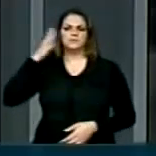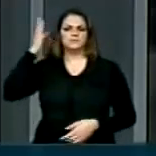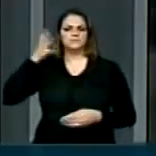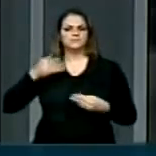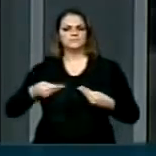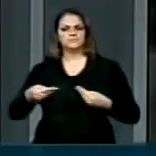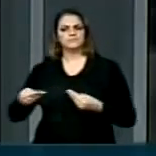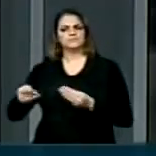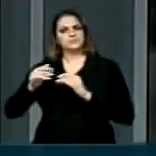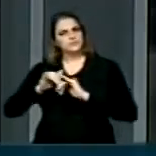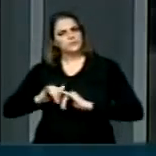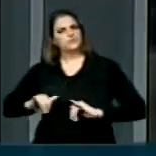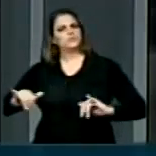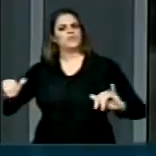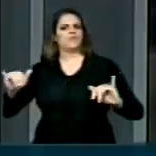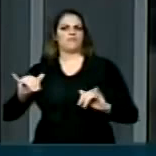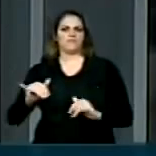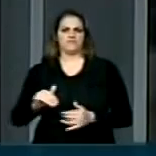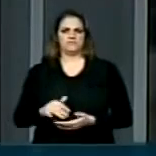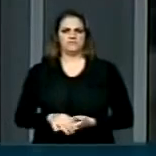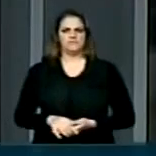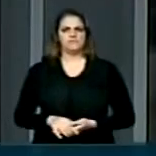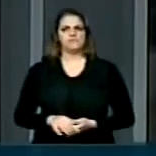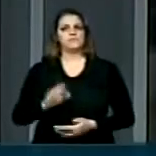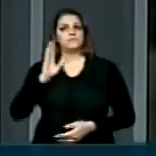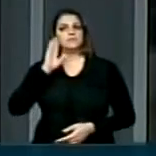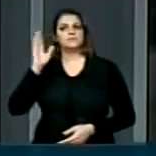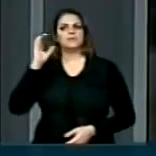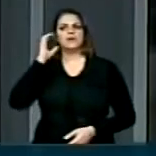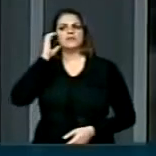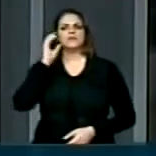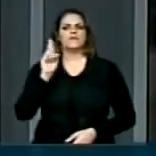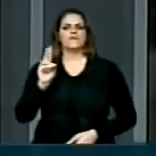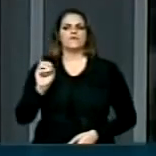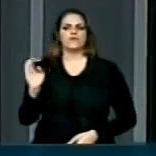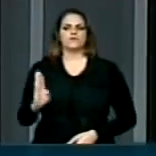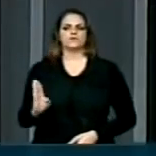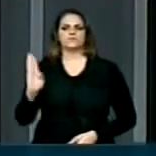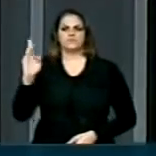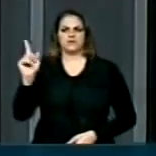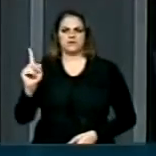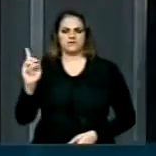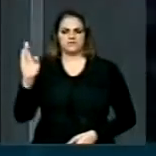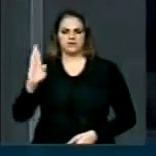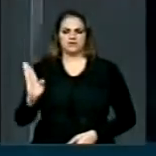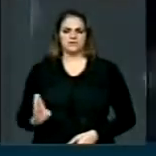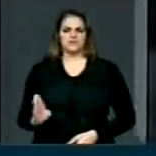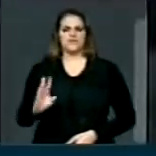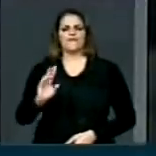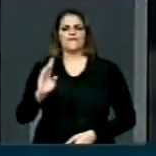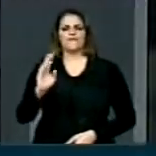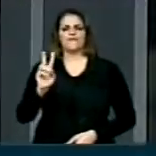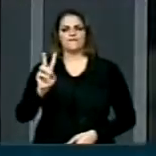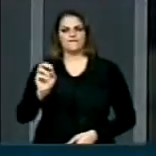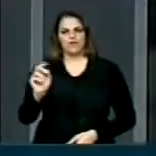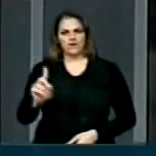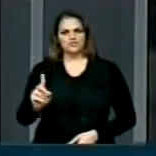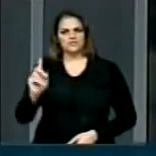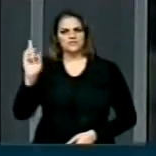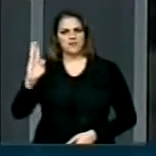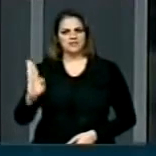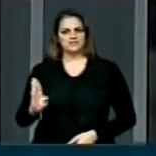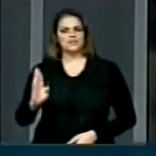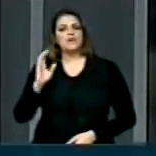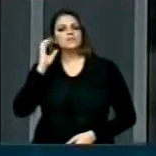dessa casa, desse nosso pronunciamento e de modo especial na Voz do Brasil. Faço um apelo a todos. É